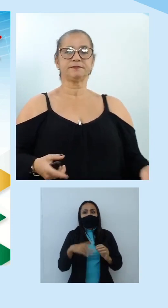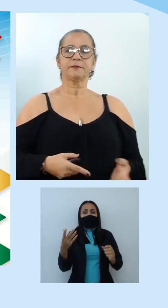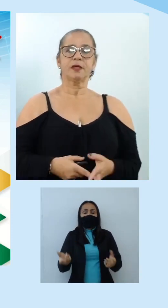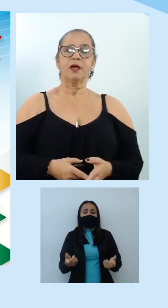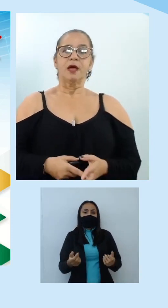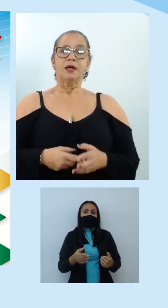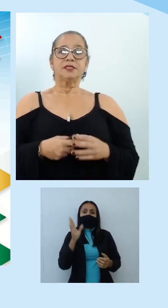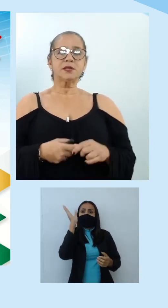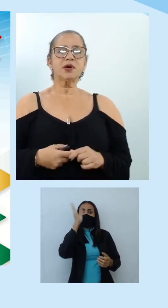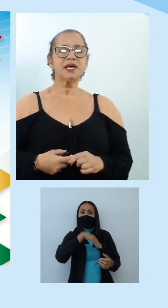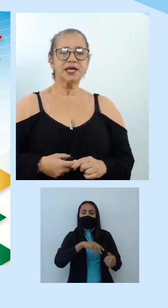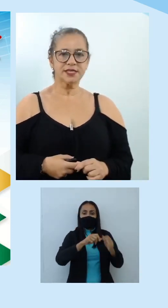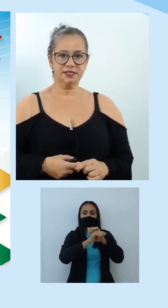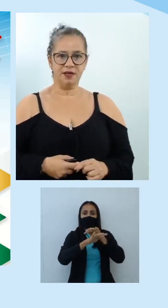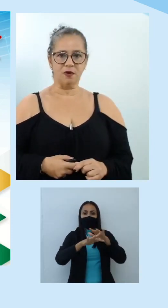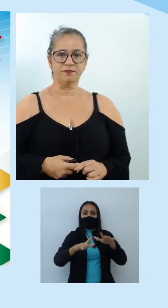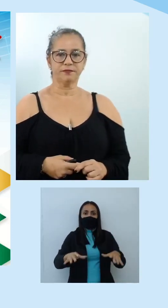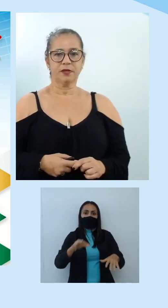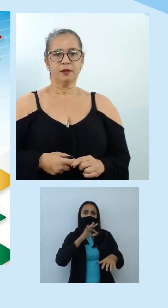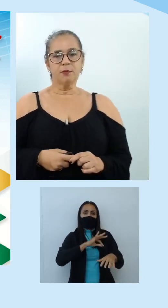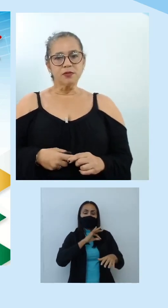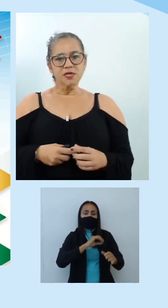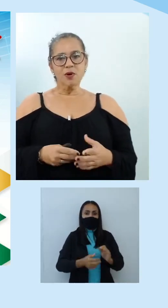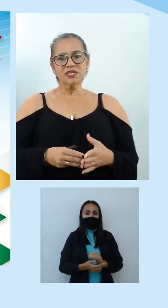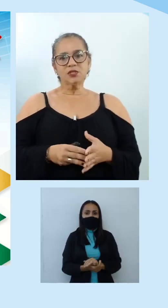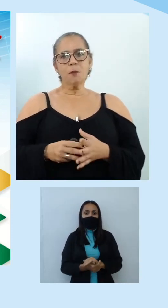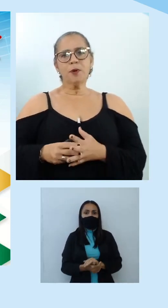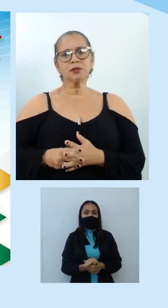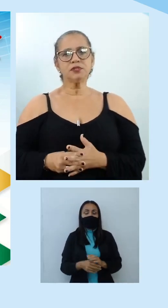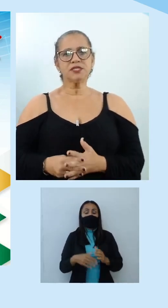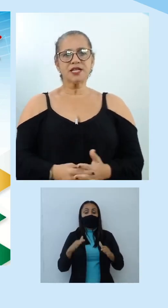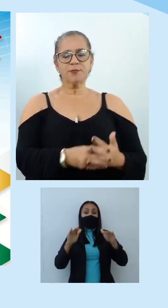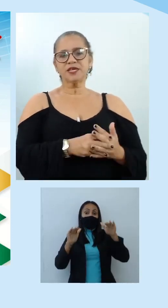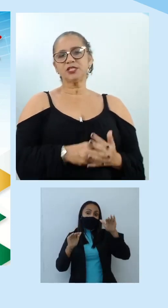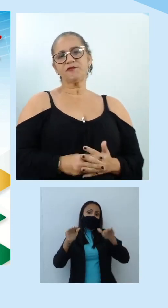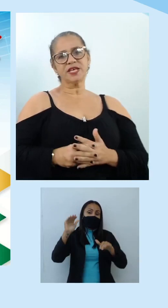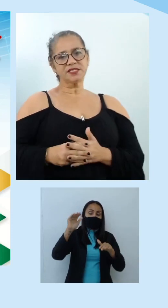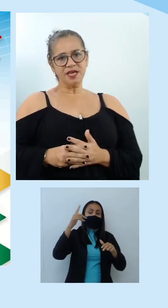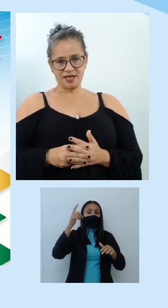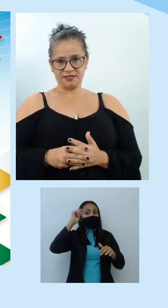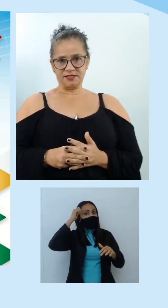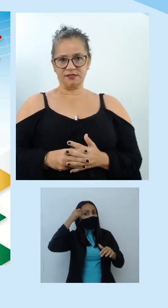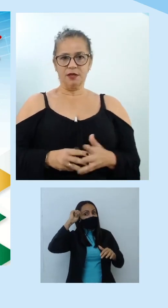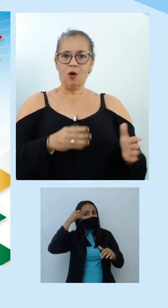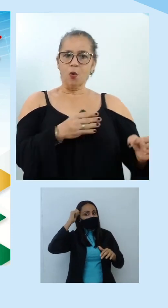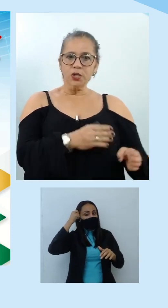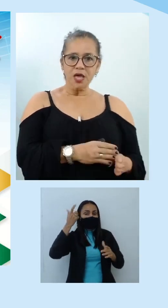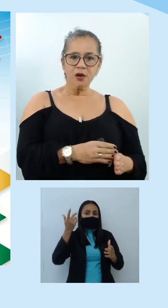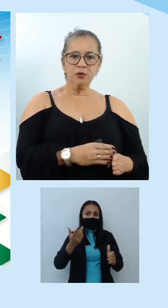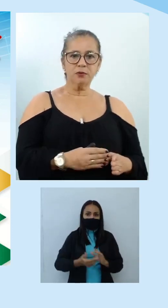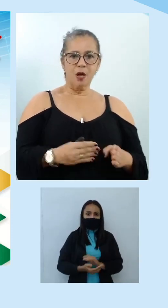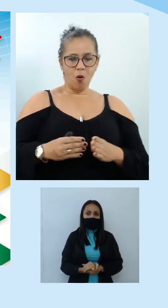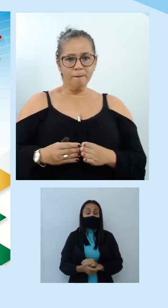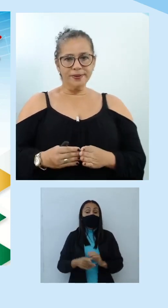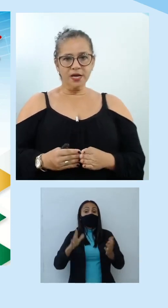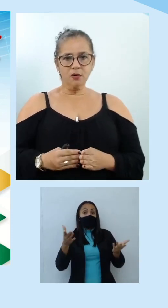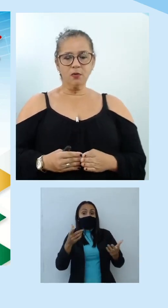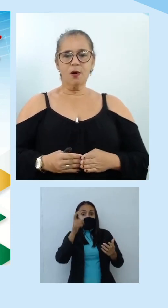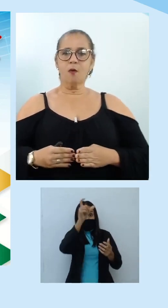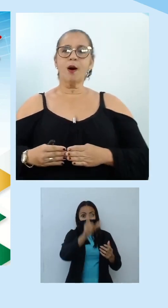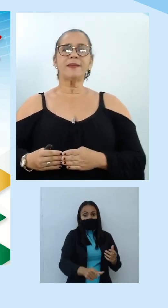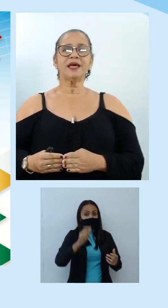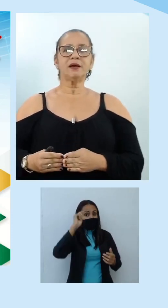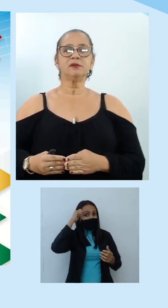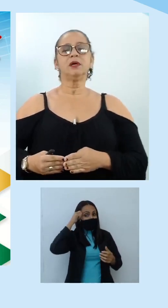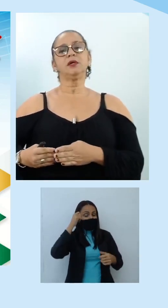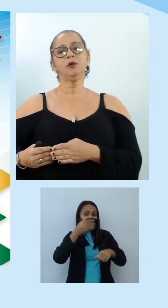renda. Desigualdade racial. Bom, desigualdade de oportunidades para diferentes raças. O negro, o branco,